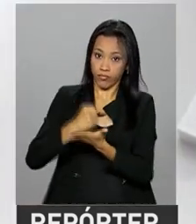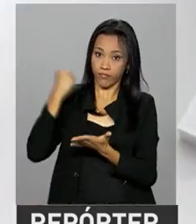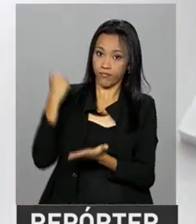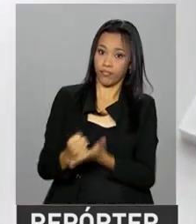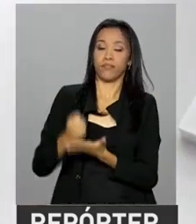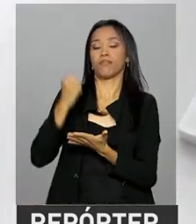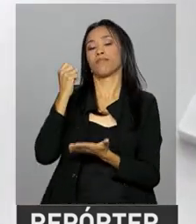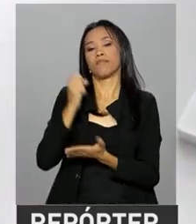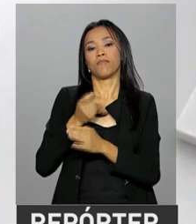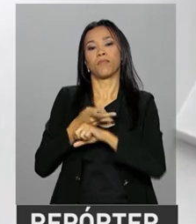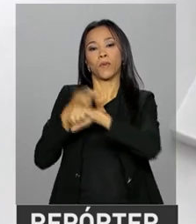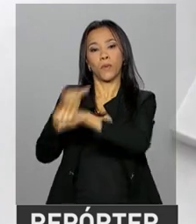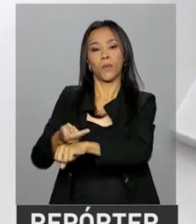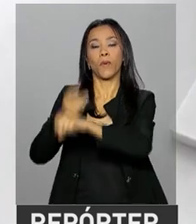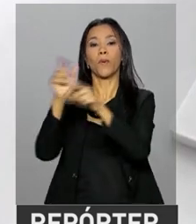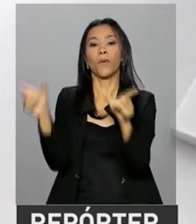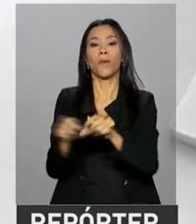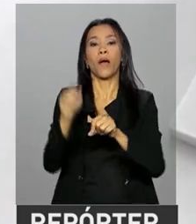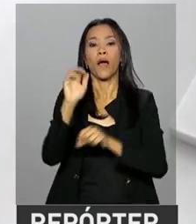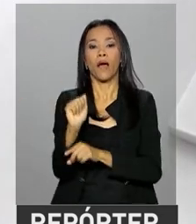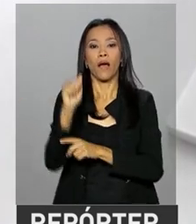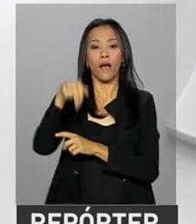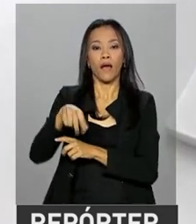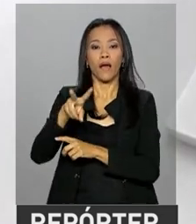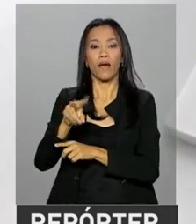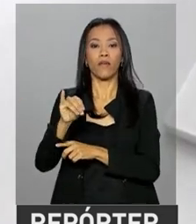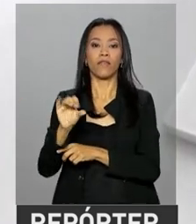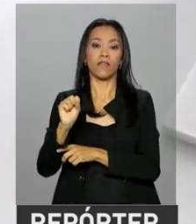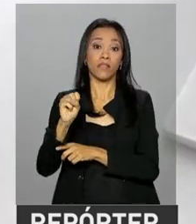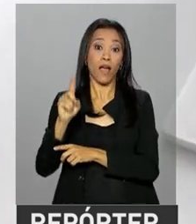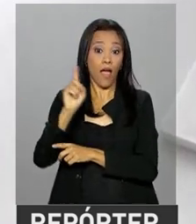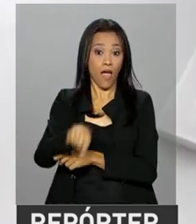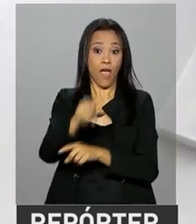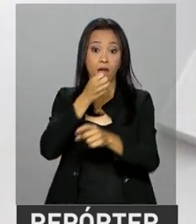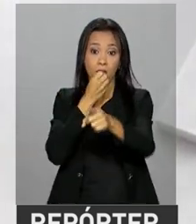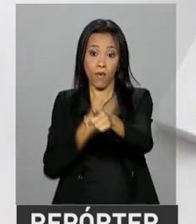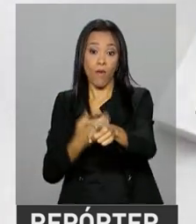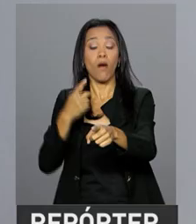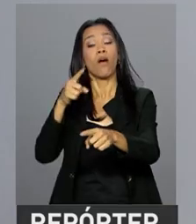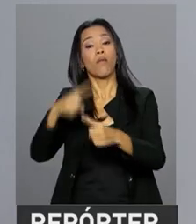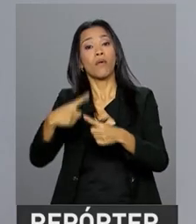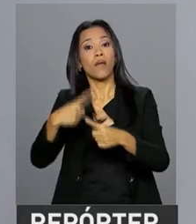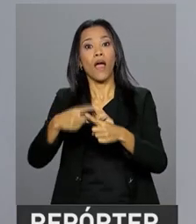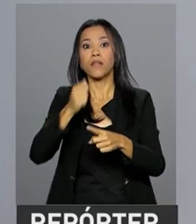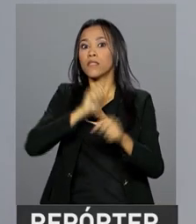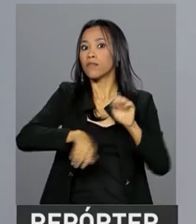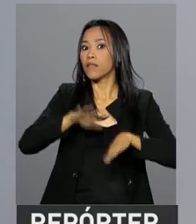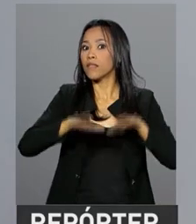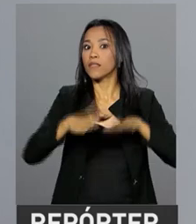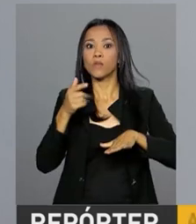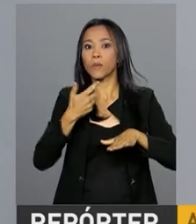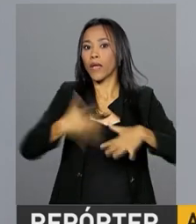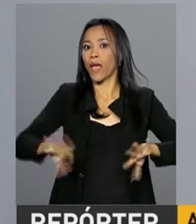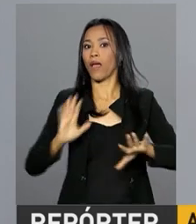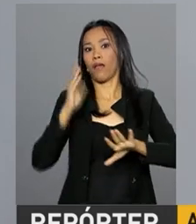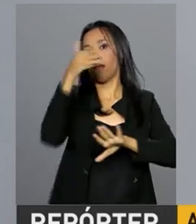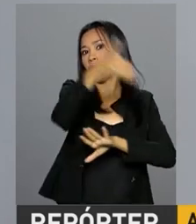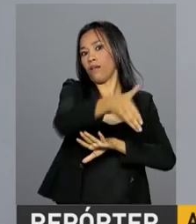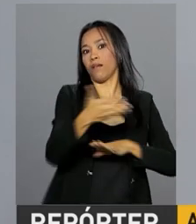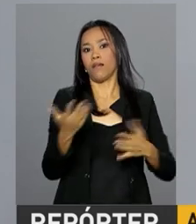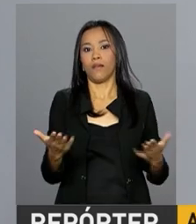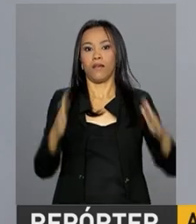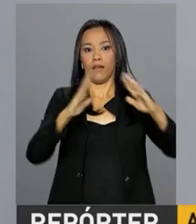Anvisa. O material será mais uma opção para quem não pode fazer o teste na rede pública. Existem pessoas que não querem